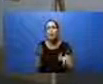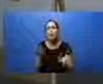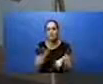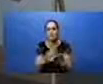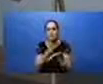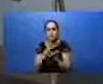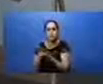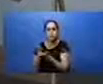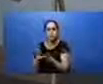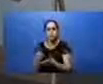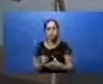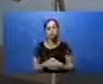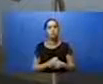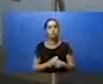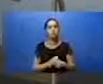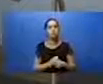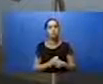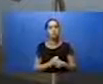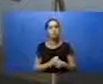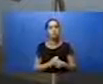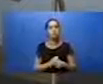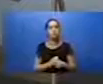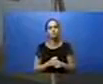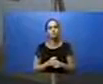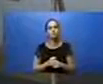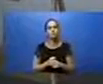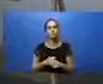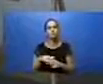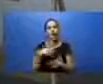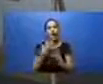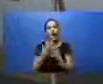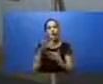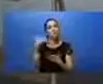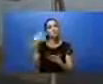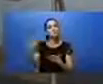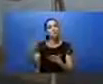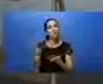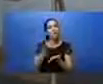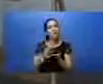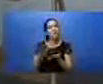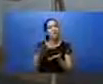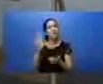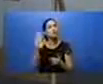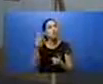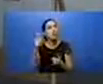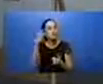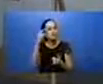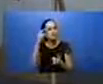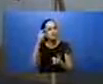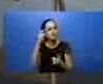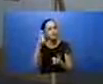Ok? A gente vai chegar nisso nas próximas aulas, mas já vai pensando.